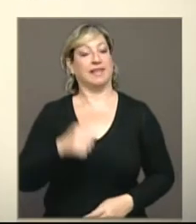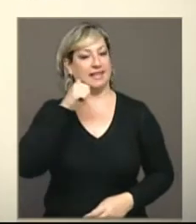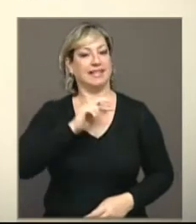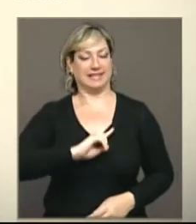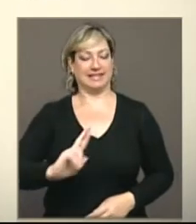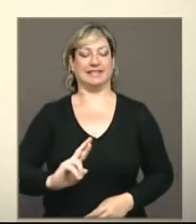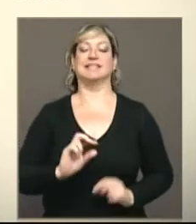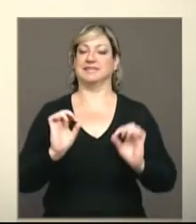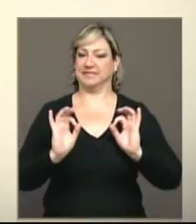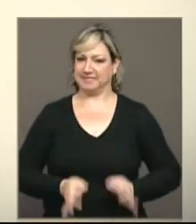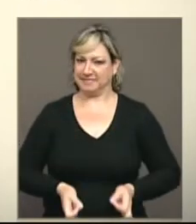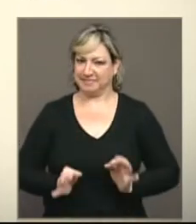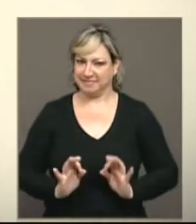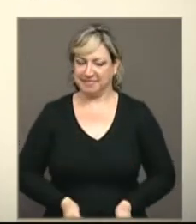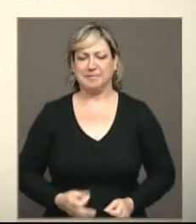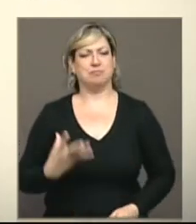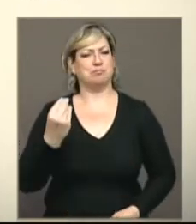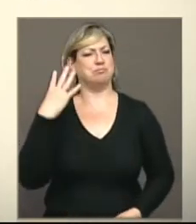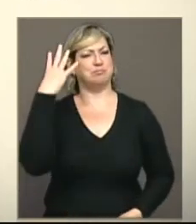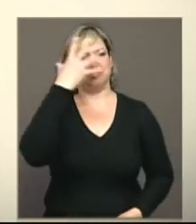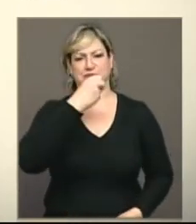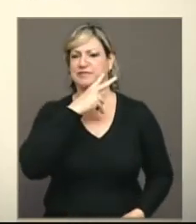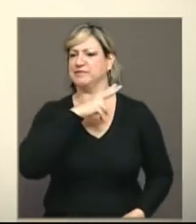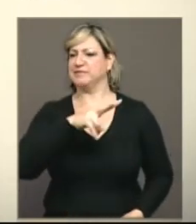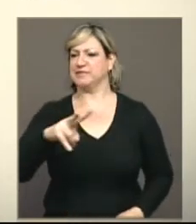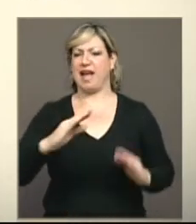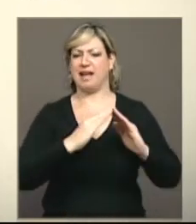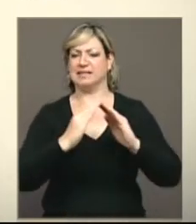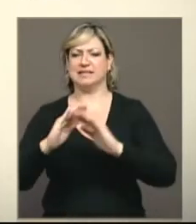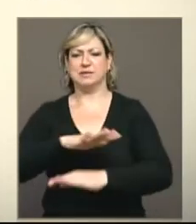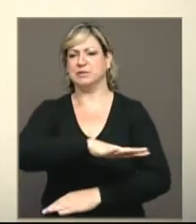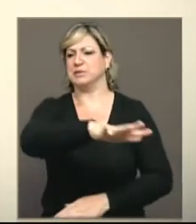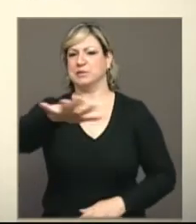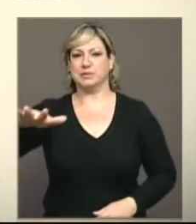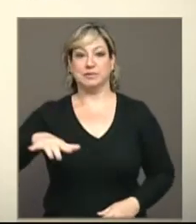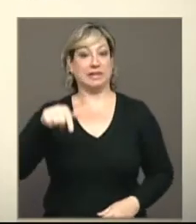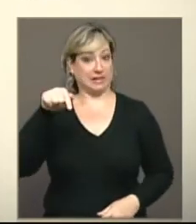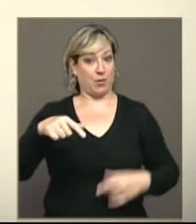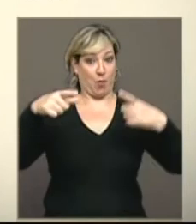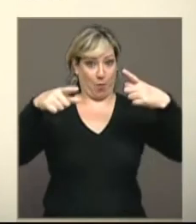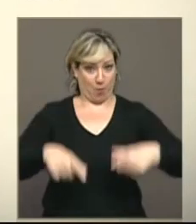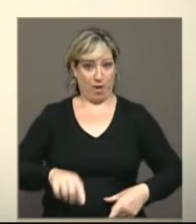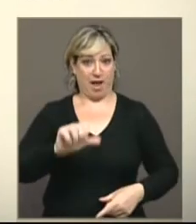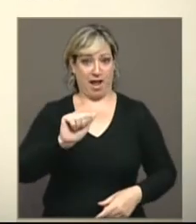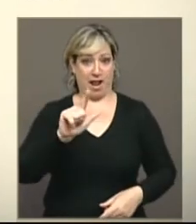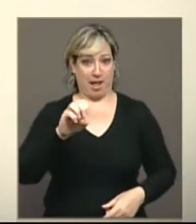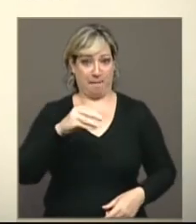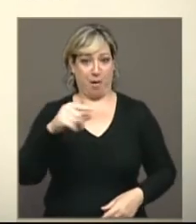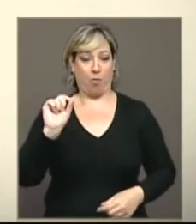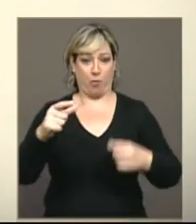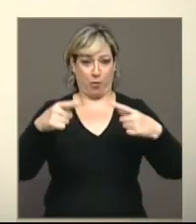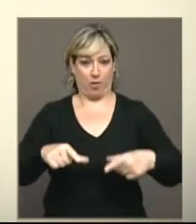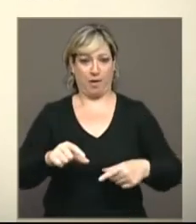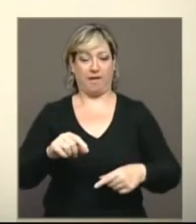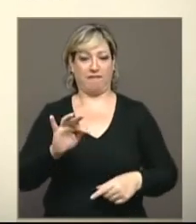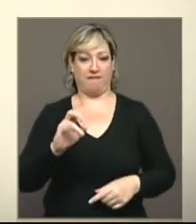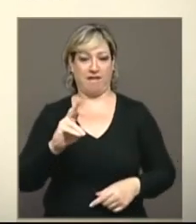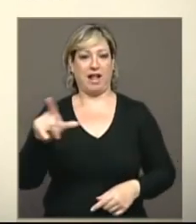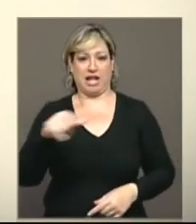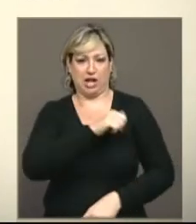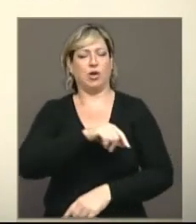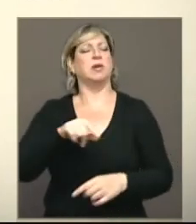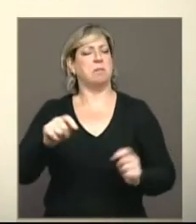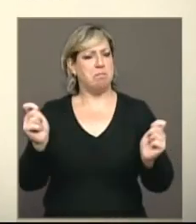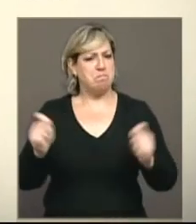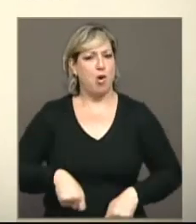ah Luciano ela é muito bonita olha o complexo do alemão tem tudo para se transformar em um ponto turístico mas para